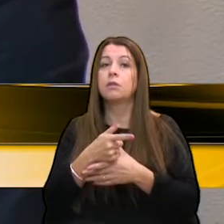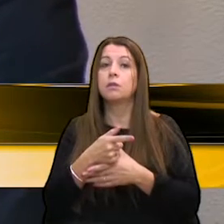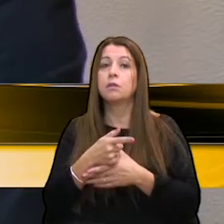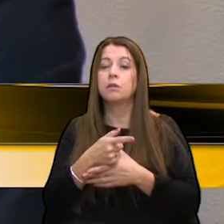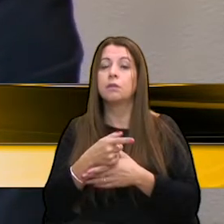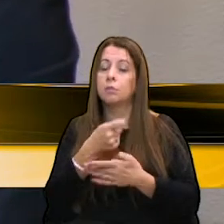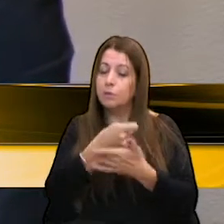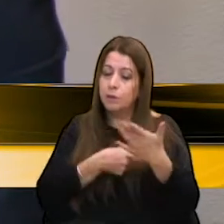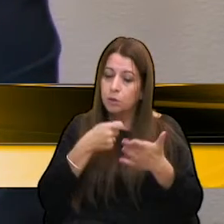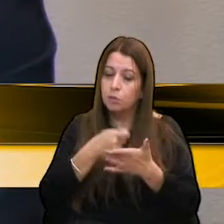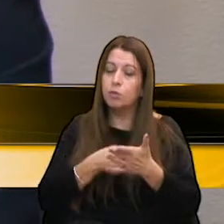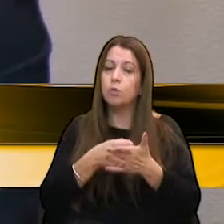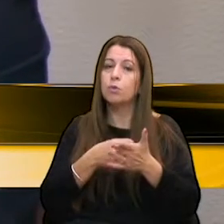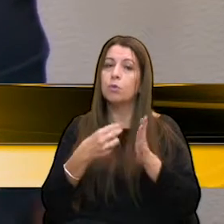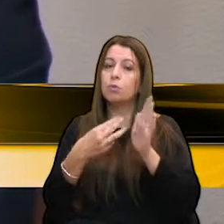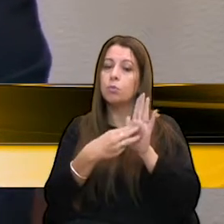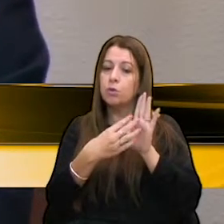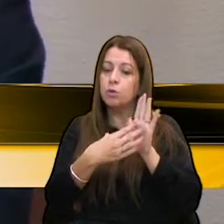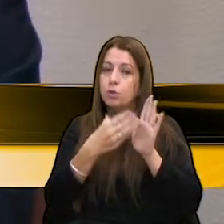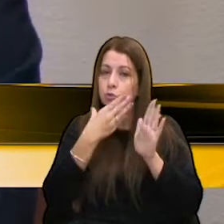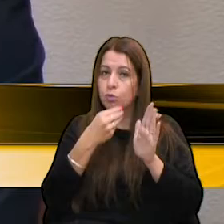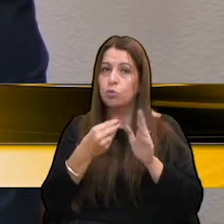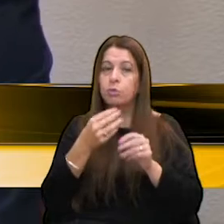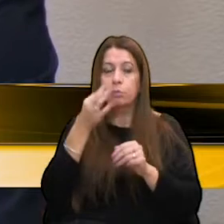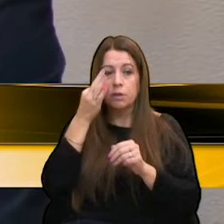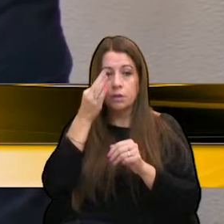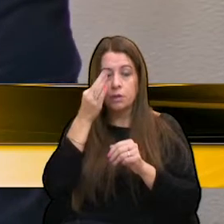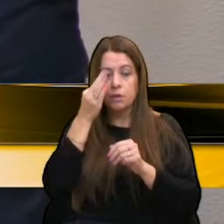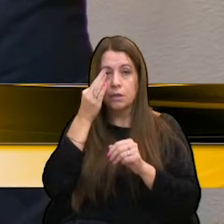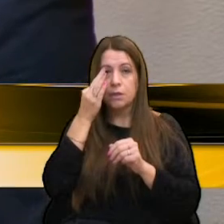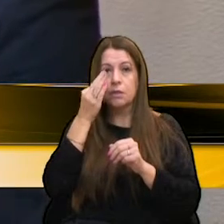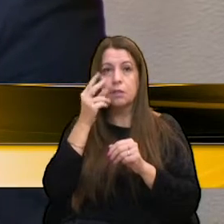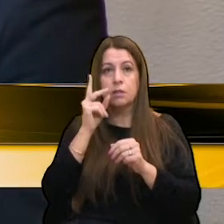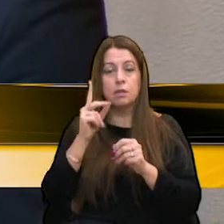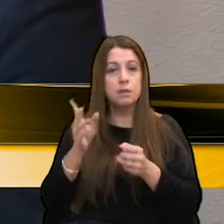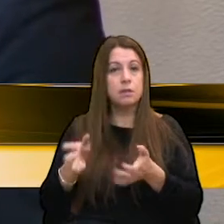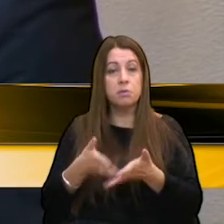Foi um batalhador, um exemplo de homem, com uma presença serena e alegre, enfim,